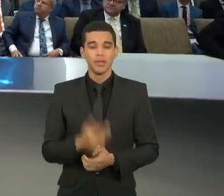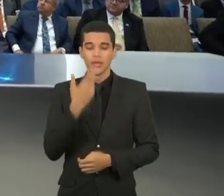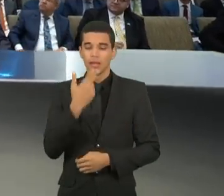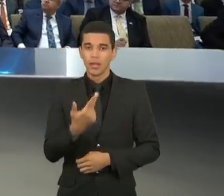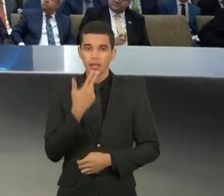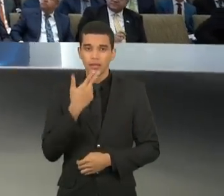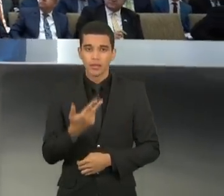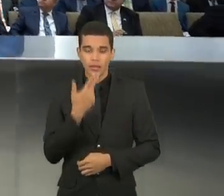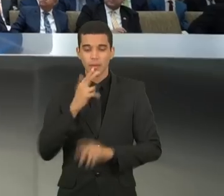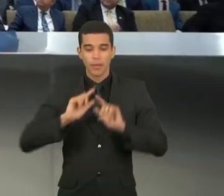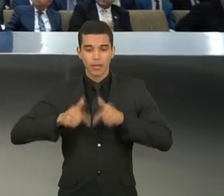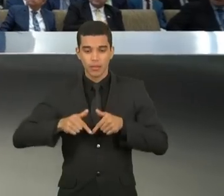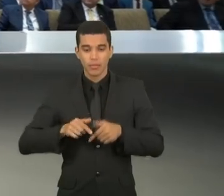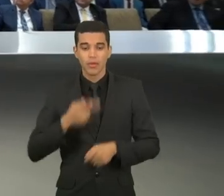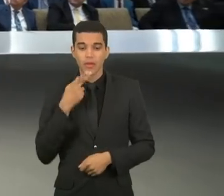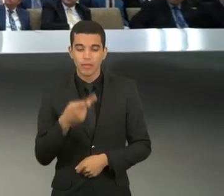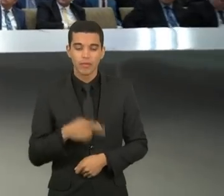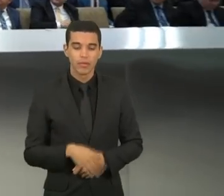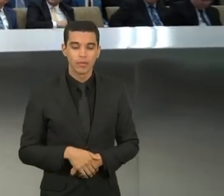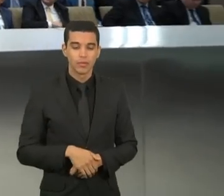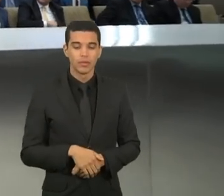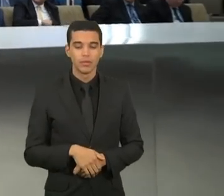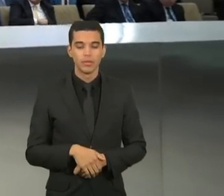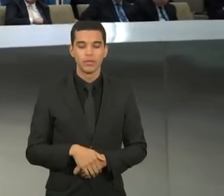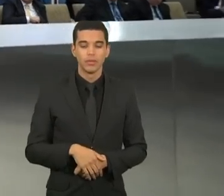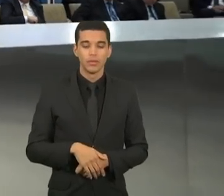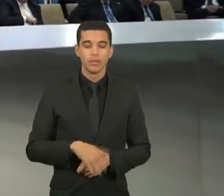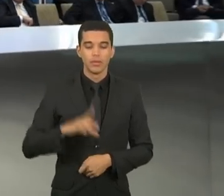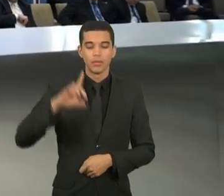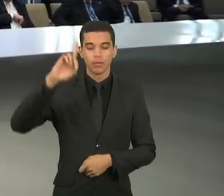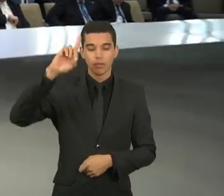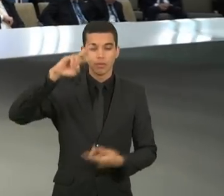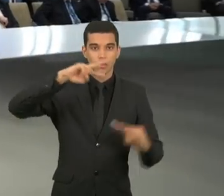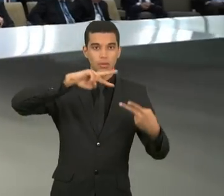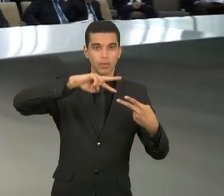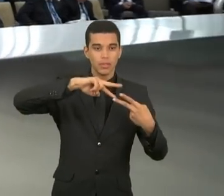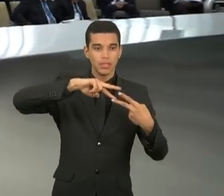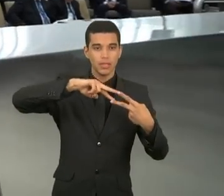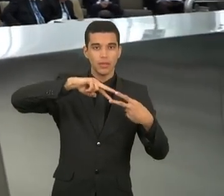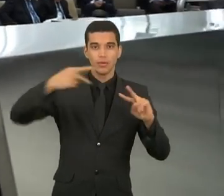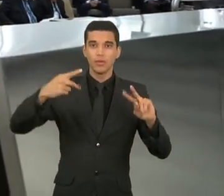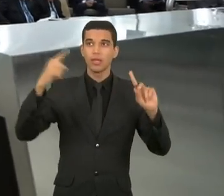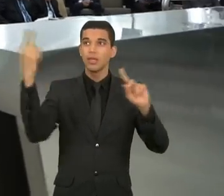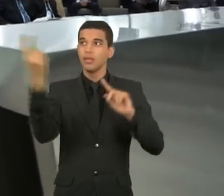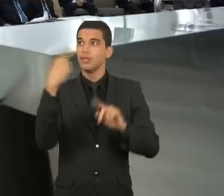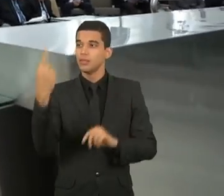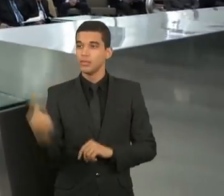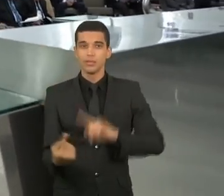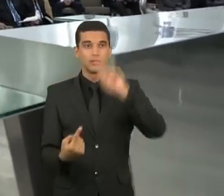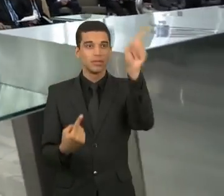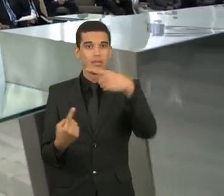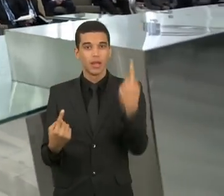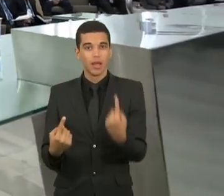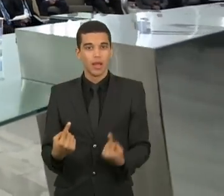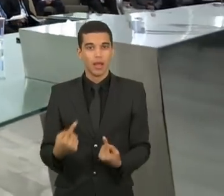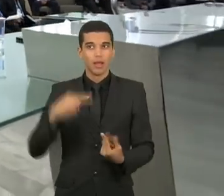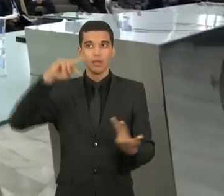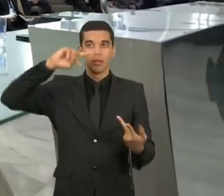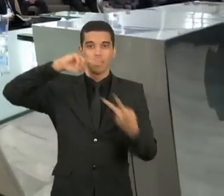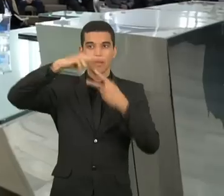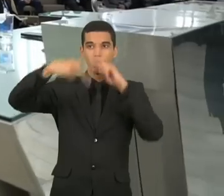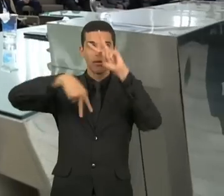de aspiral a aspiral. Uau. A ciência não tinha